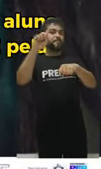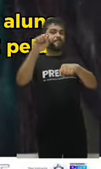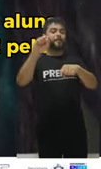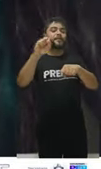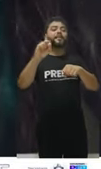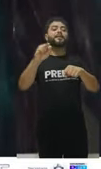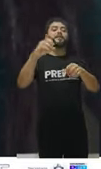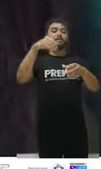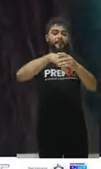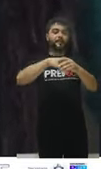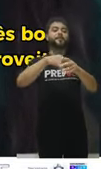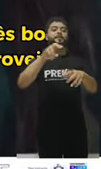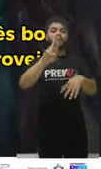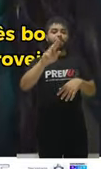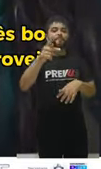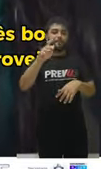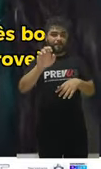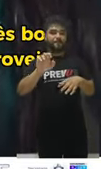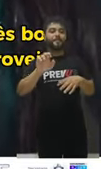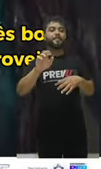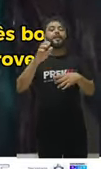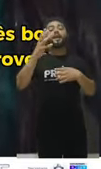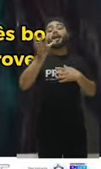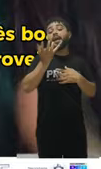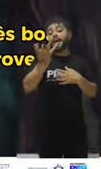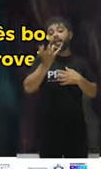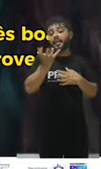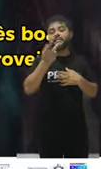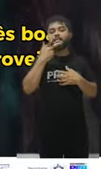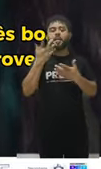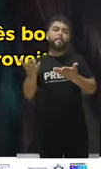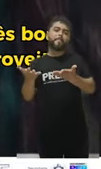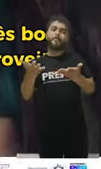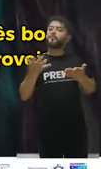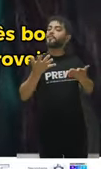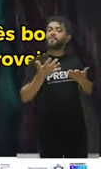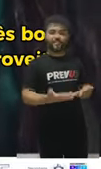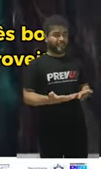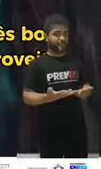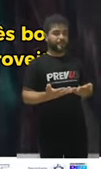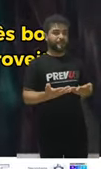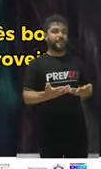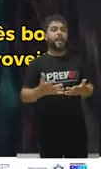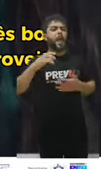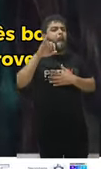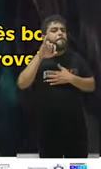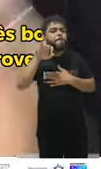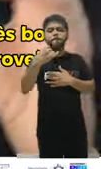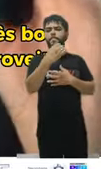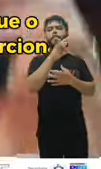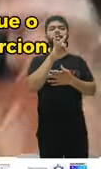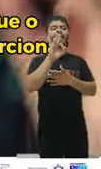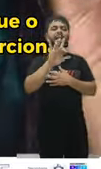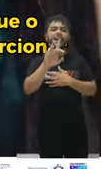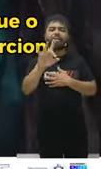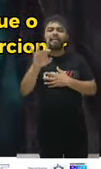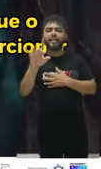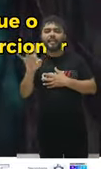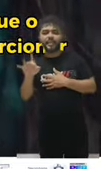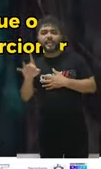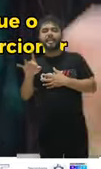UPE. Então, eu quero desejar a vocês boas-vindas e dizer que aproveite